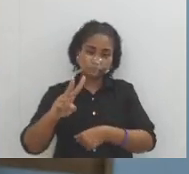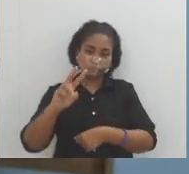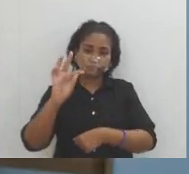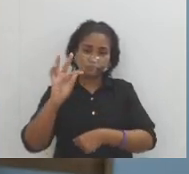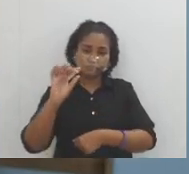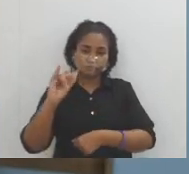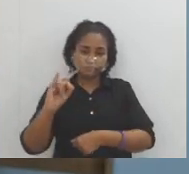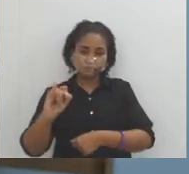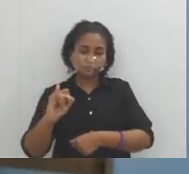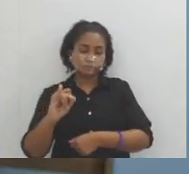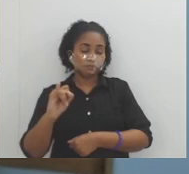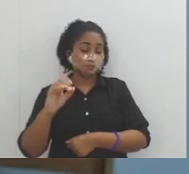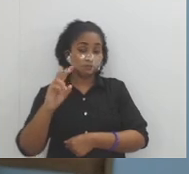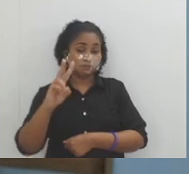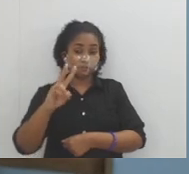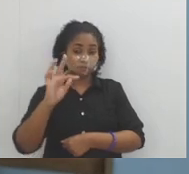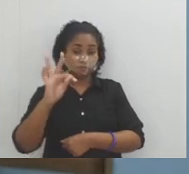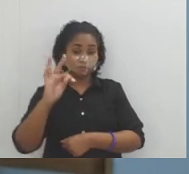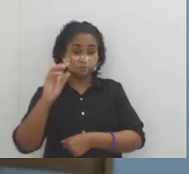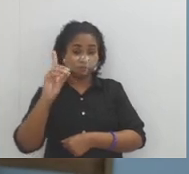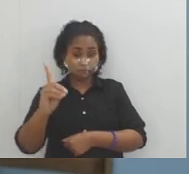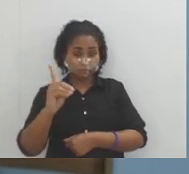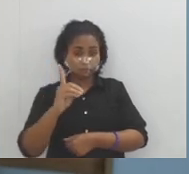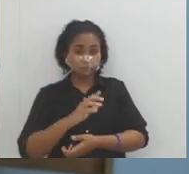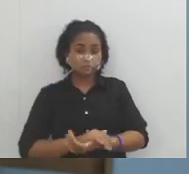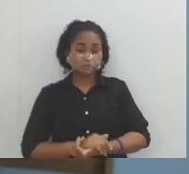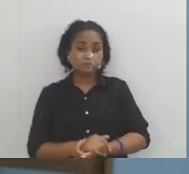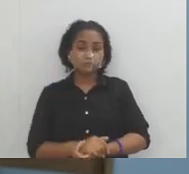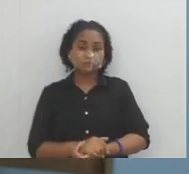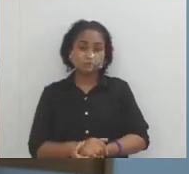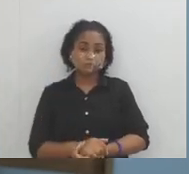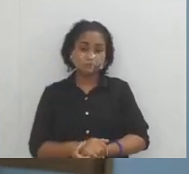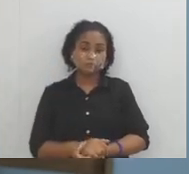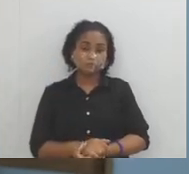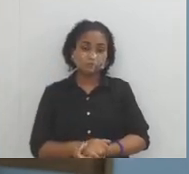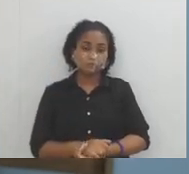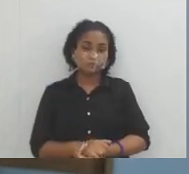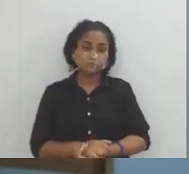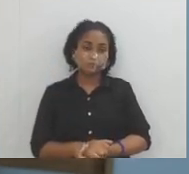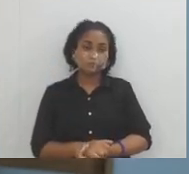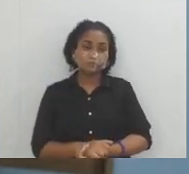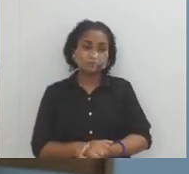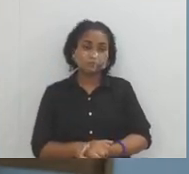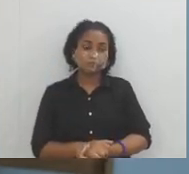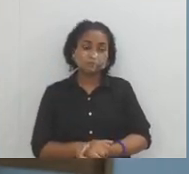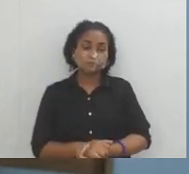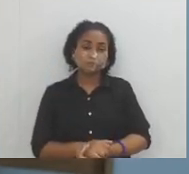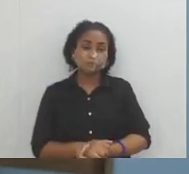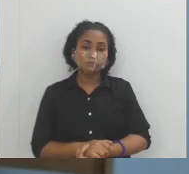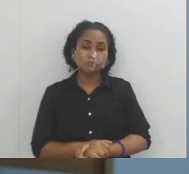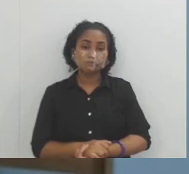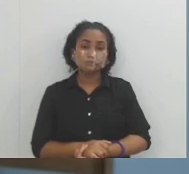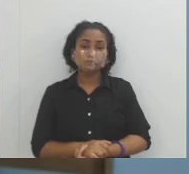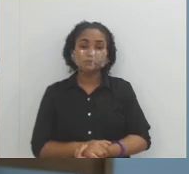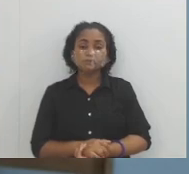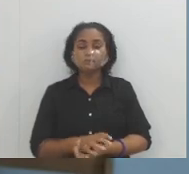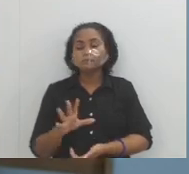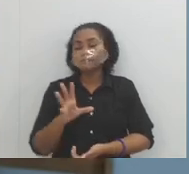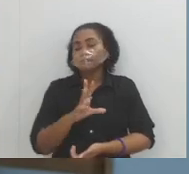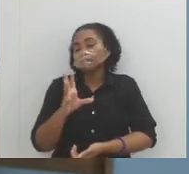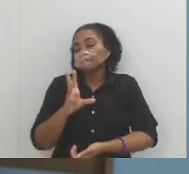certo? Vem aqui ao quadro, olha aqui o esquema, verbo transitivo direto, objeto direto, tá bom? Amo